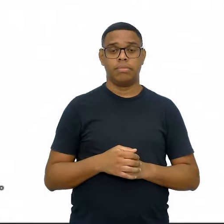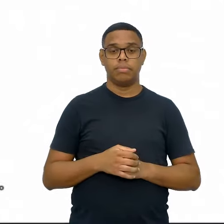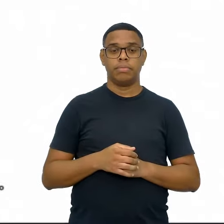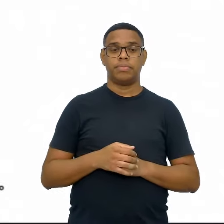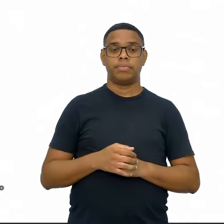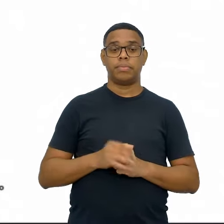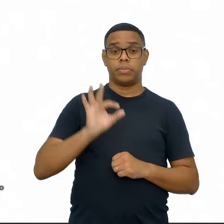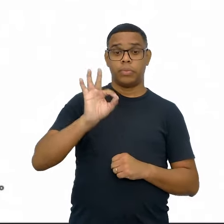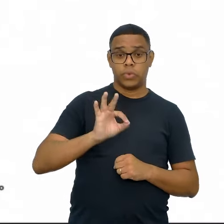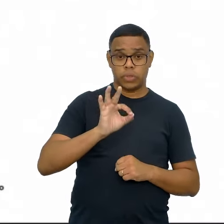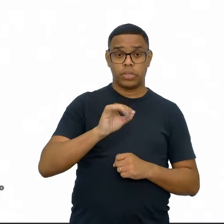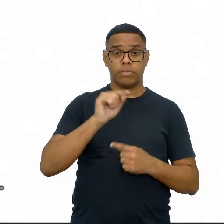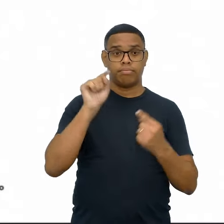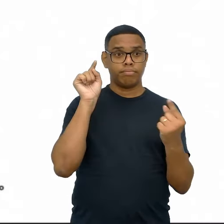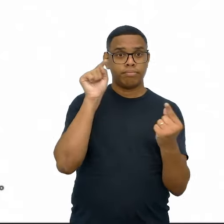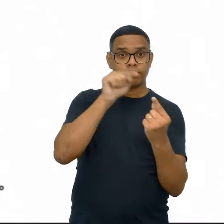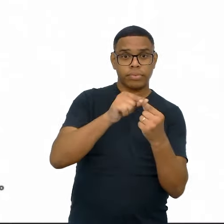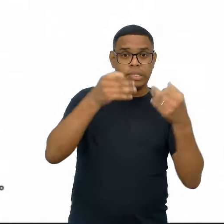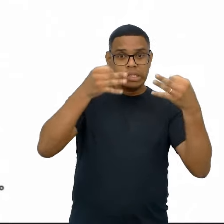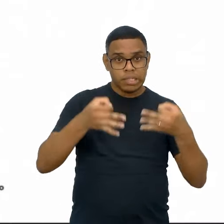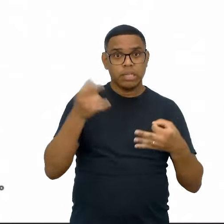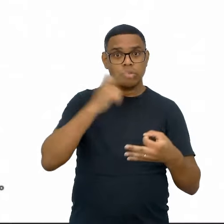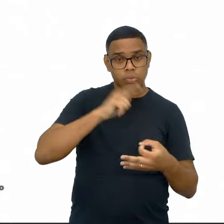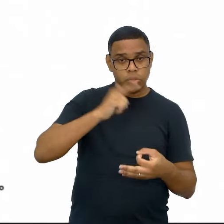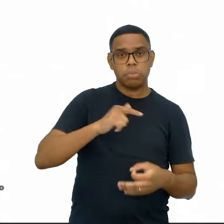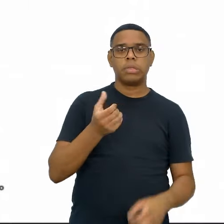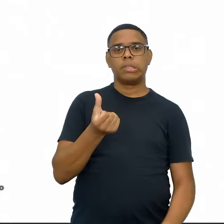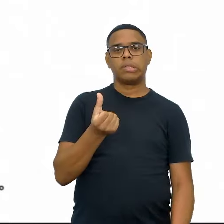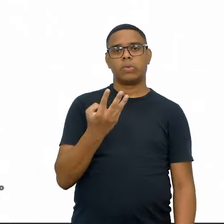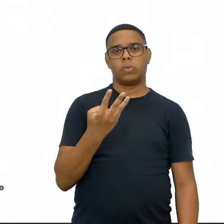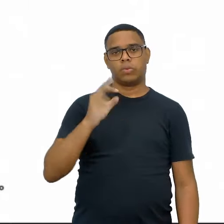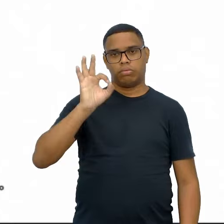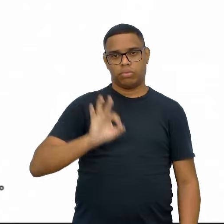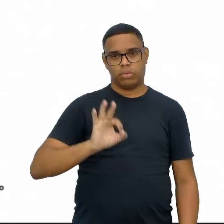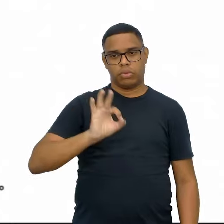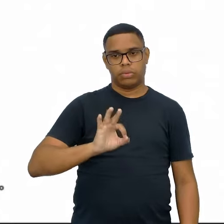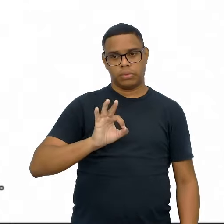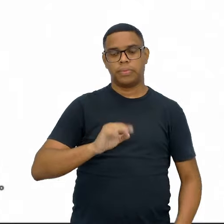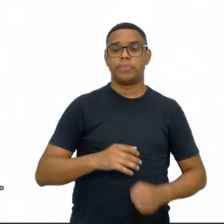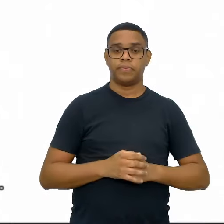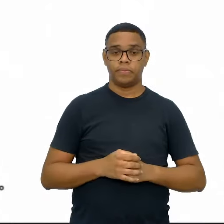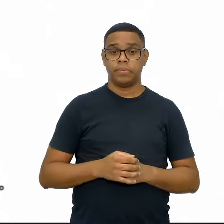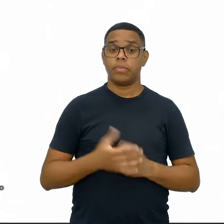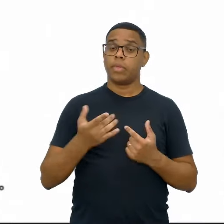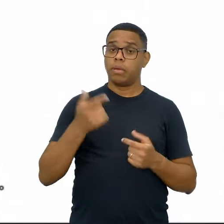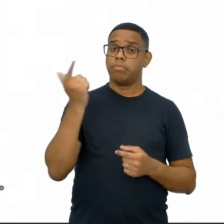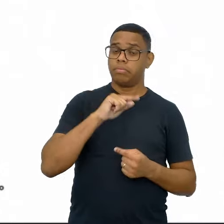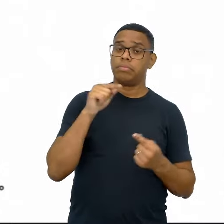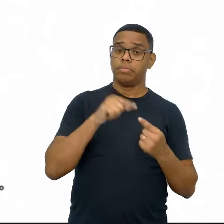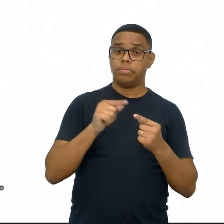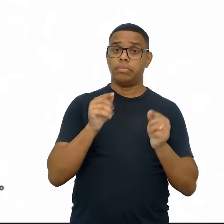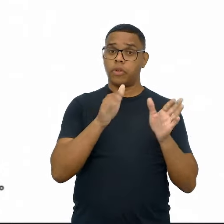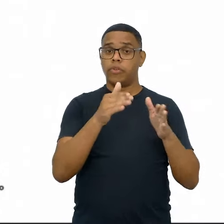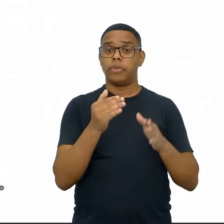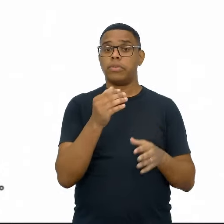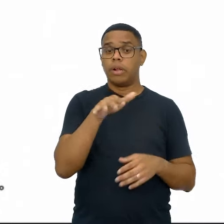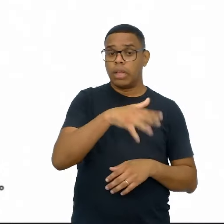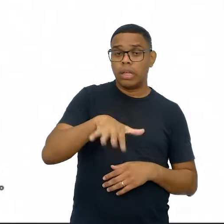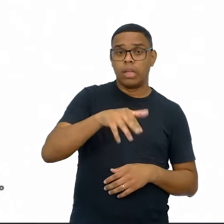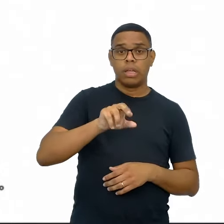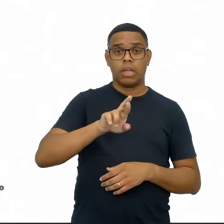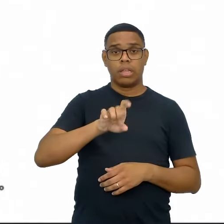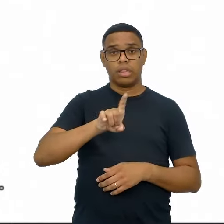O percentual de acerto foi de 64%, então, esse resultado é específico de uma rede,